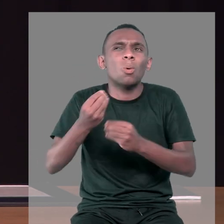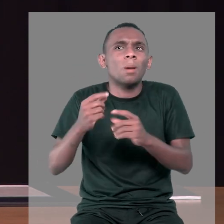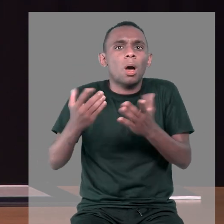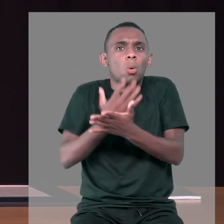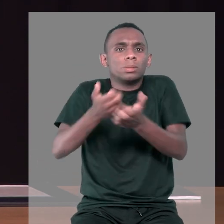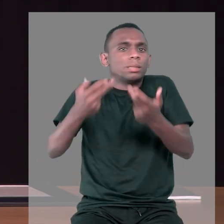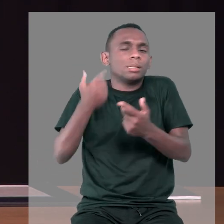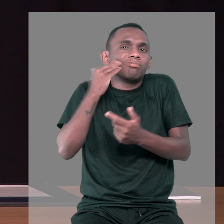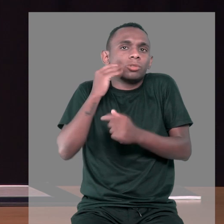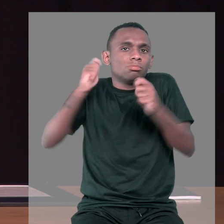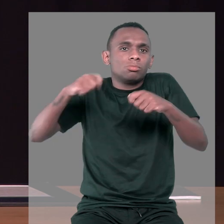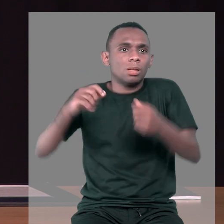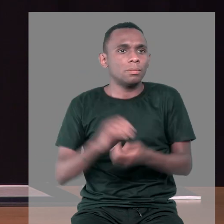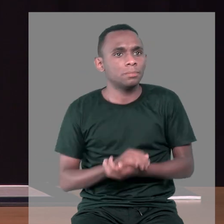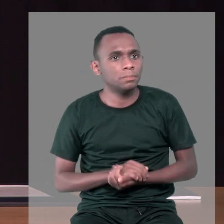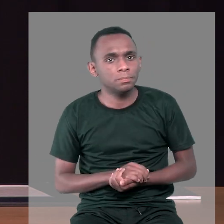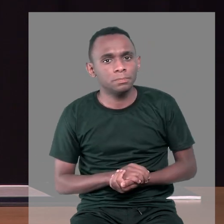ser incompreensível.